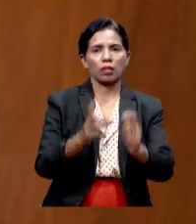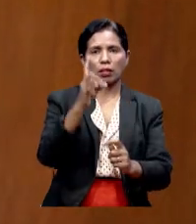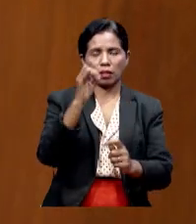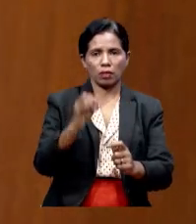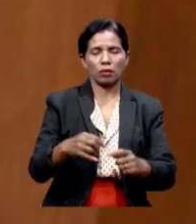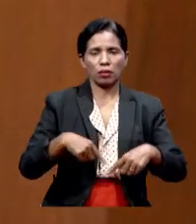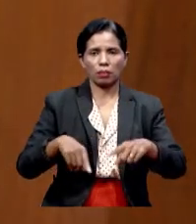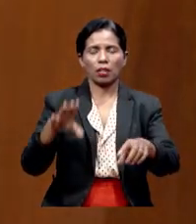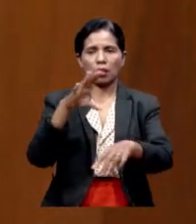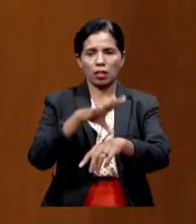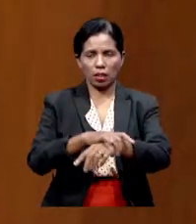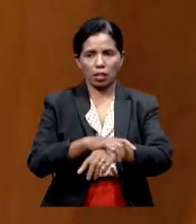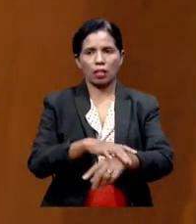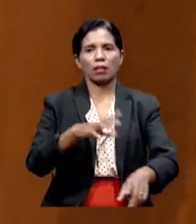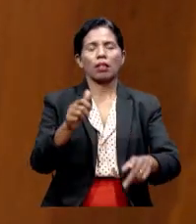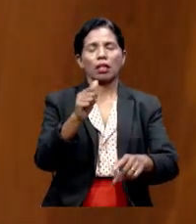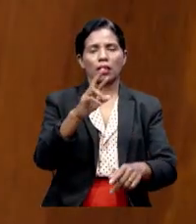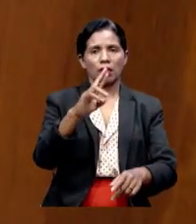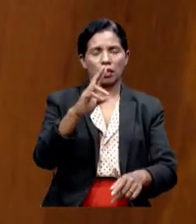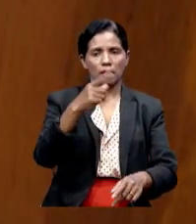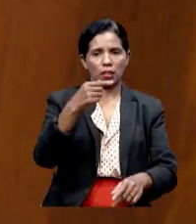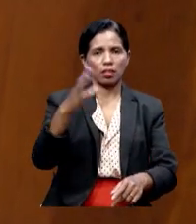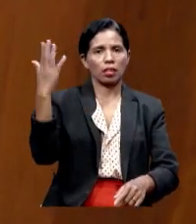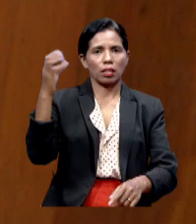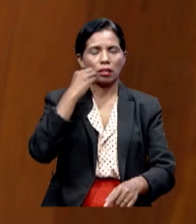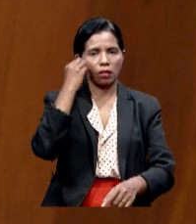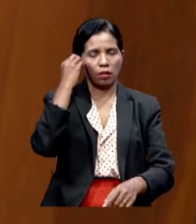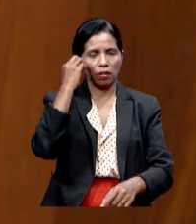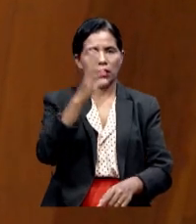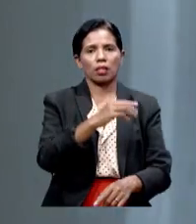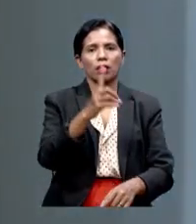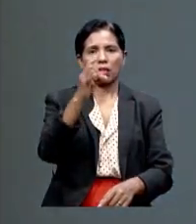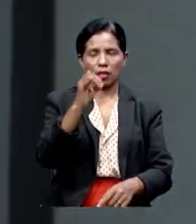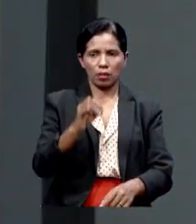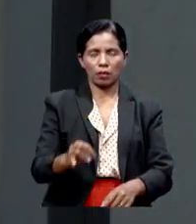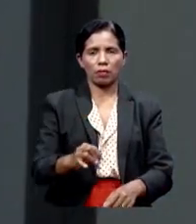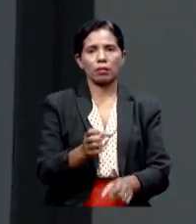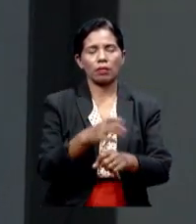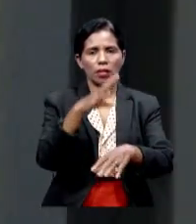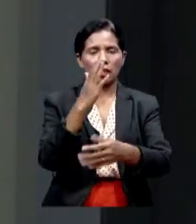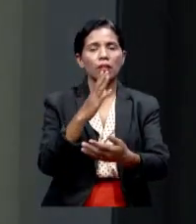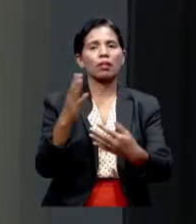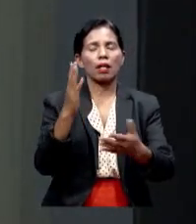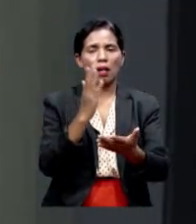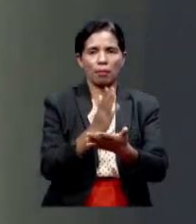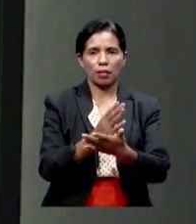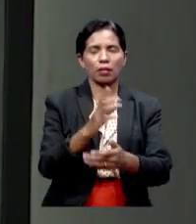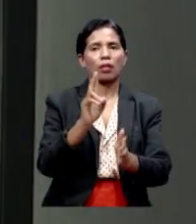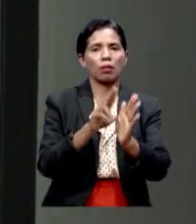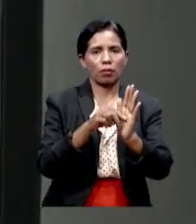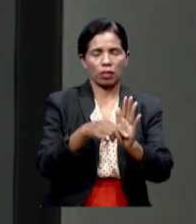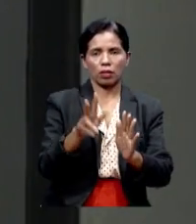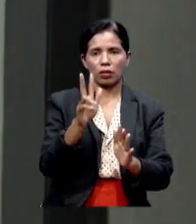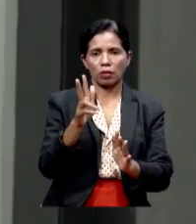hala busca no capturação Barguido KM e a minha residência e fomento Dili, onde hala detenção Barguido durante a hora situ nulo